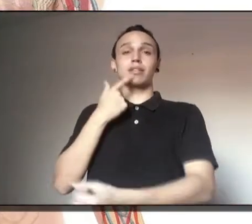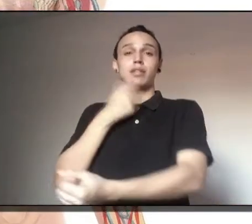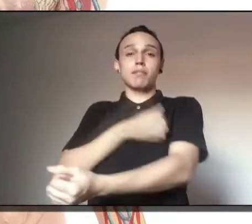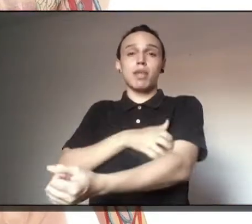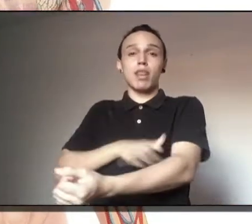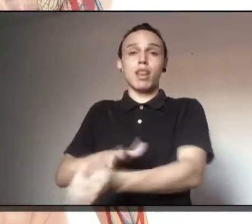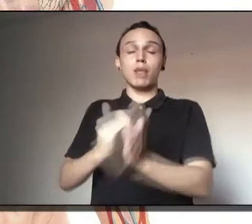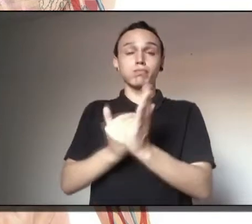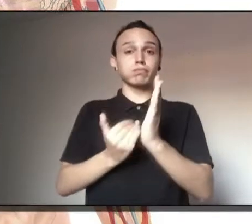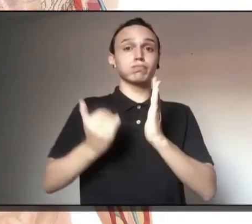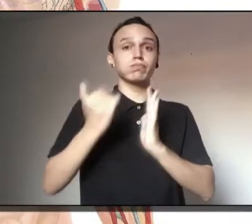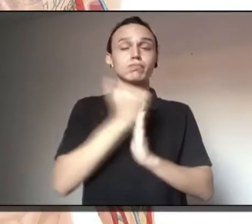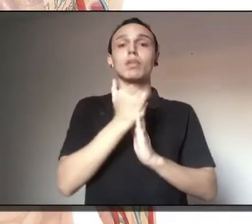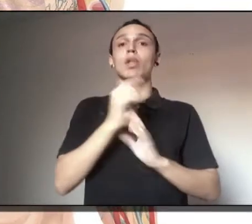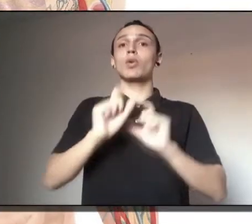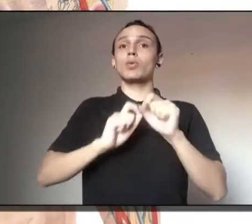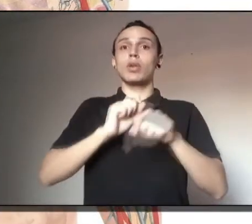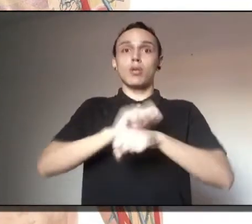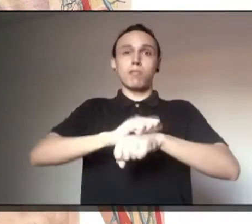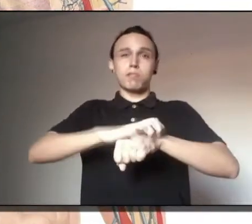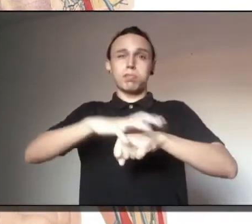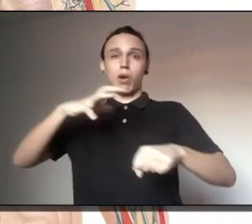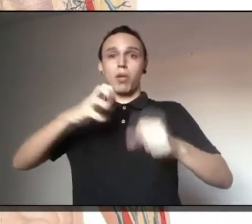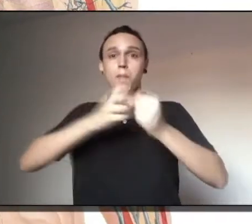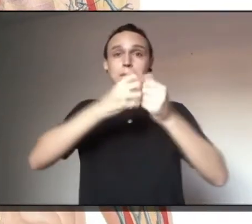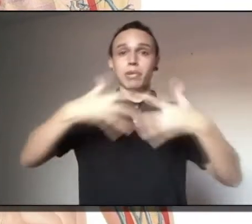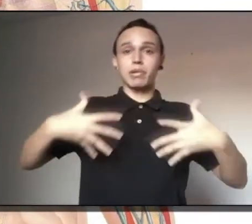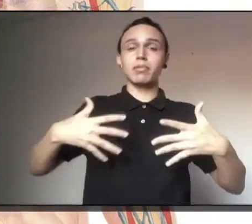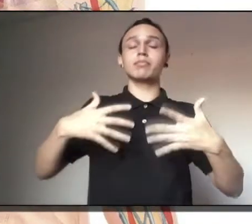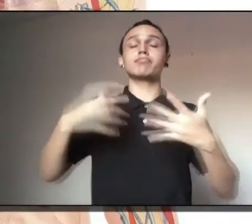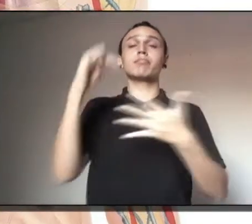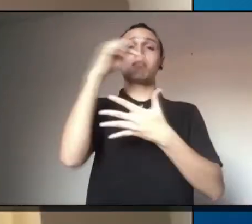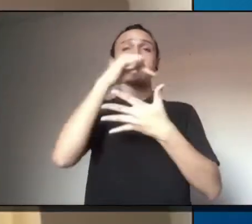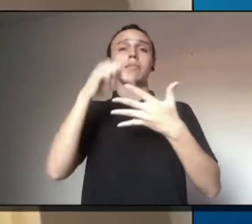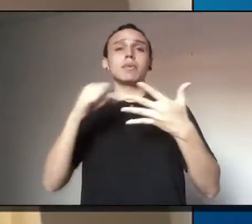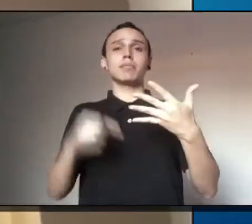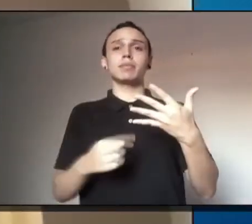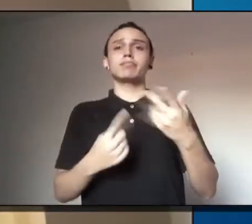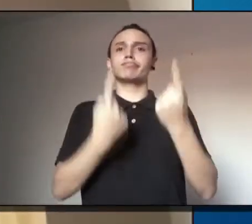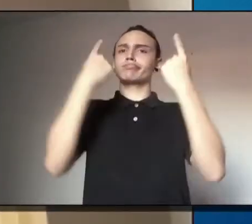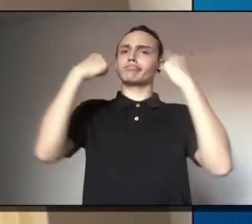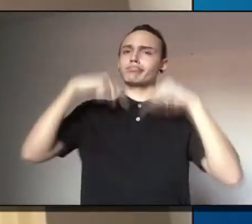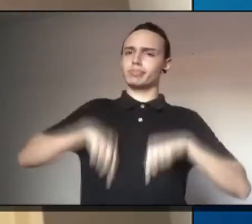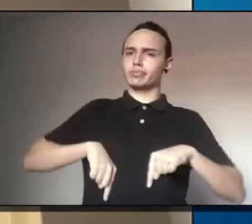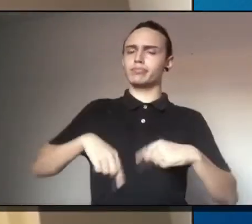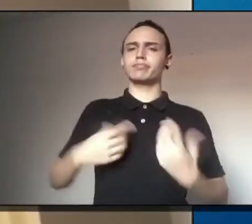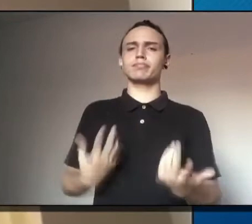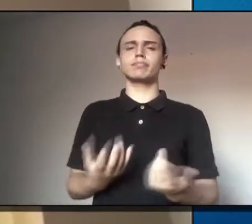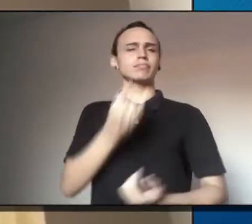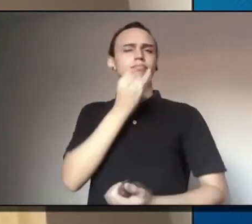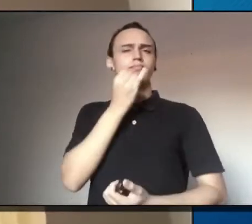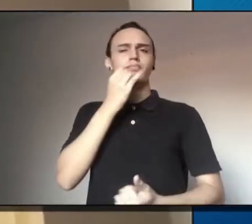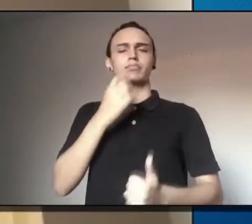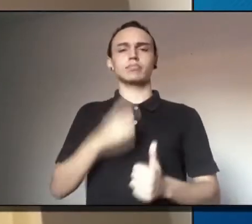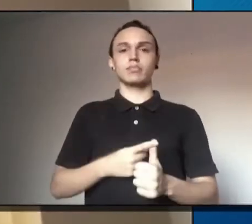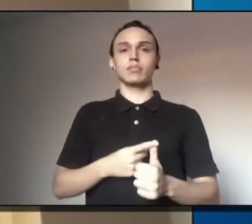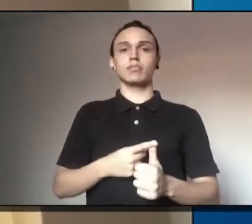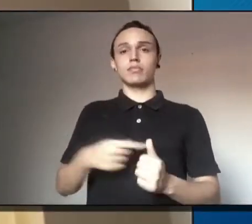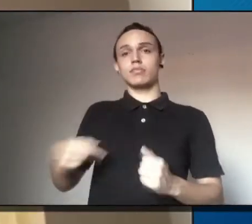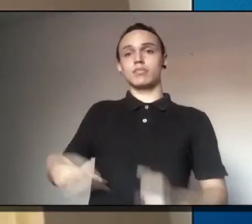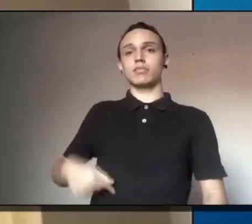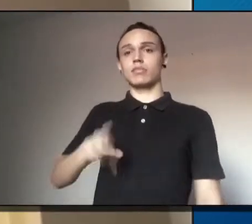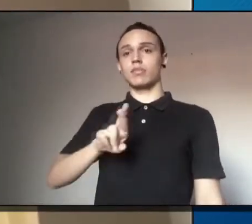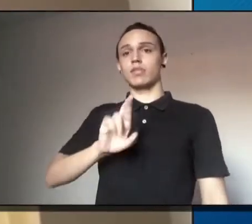uma inflamação crônica danosa para diferentes órgãos, que são o rim, o coração,